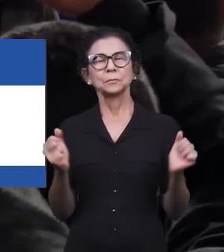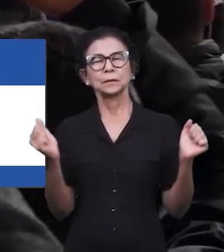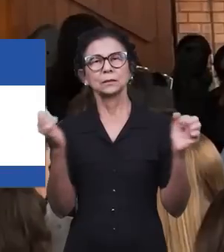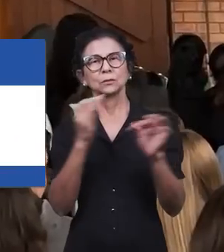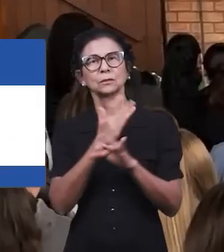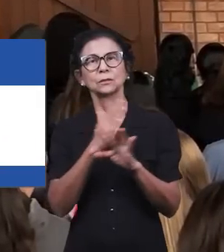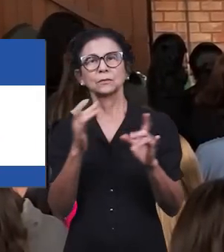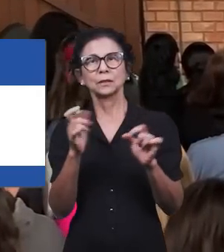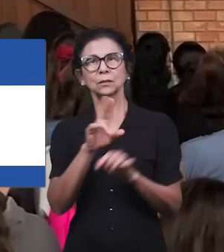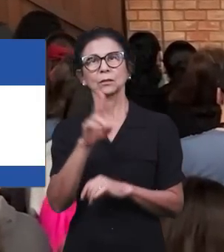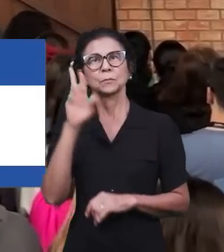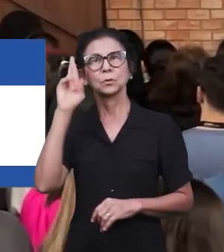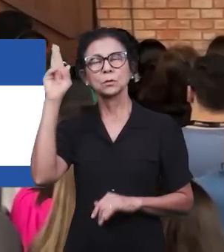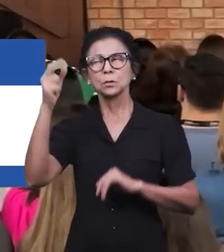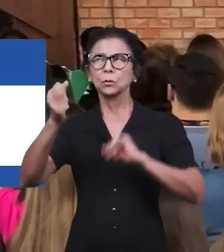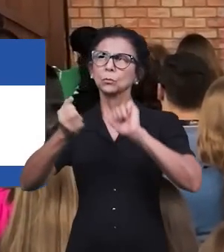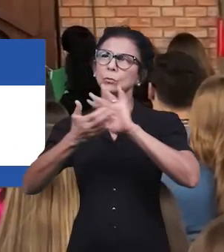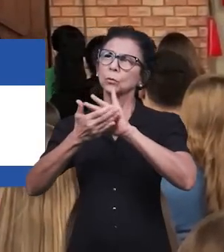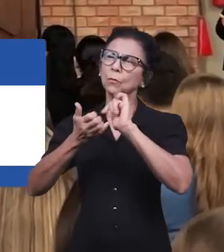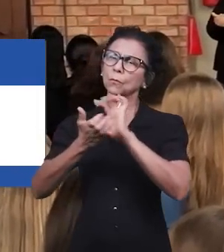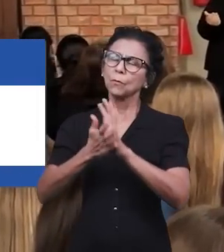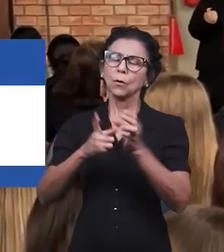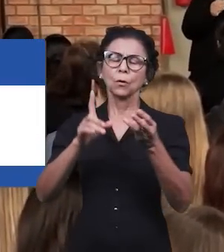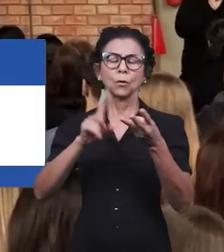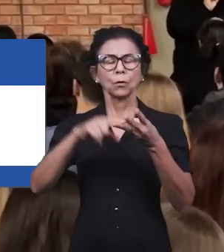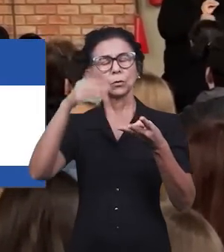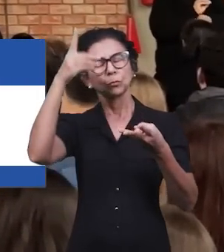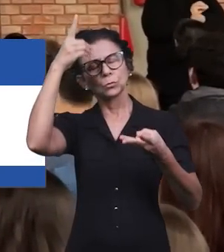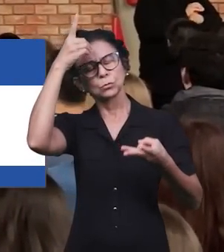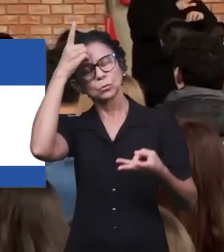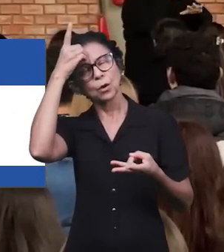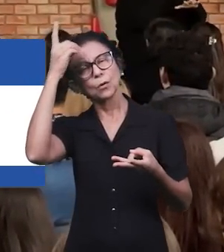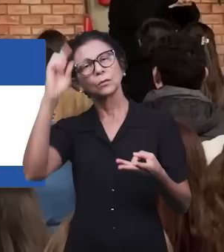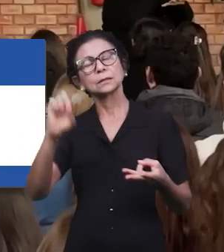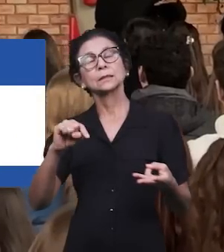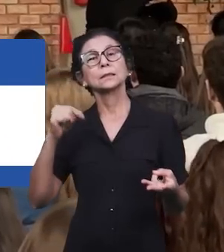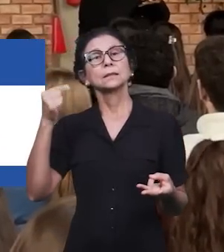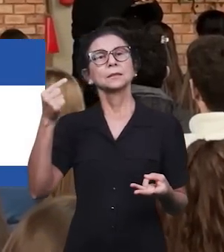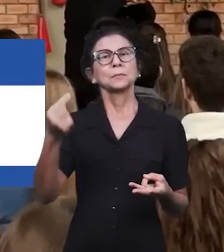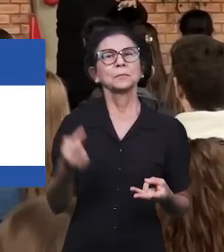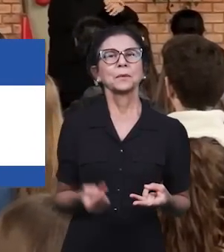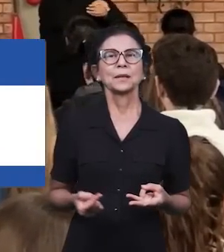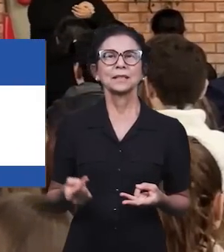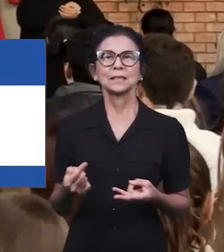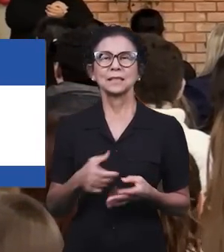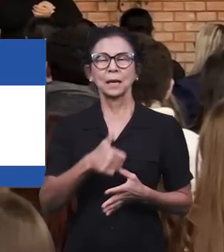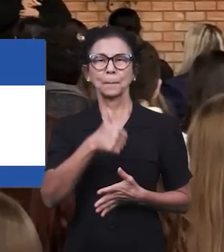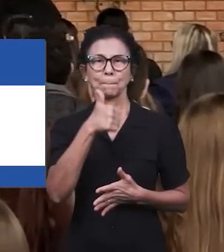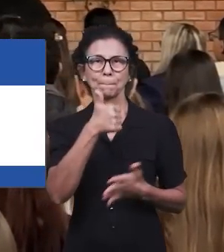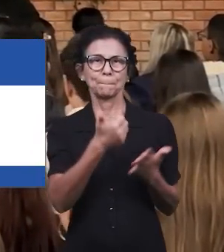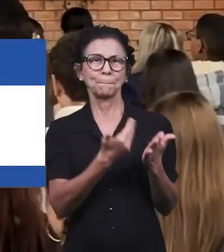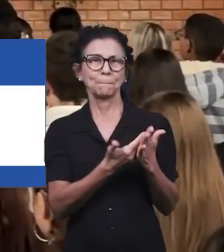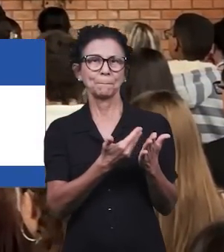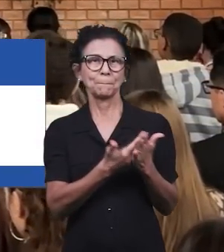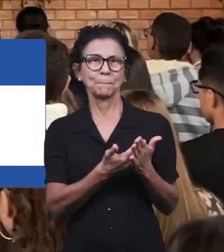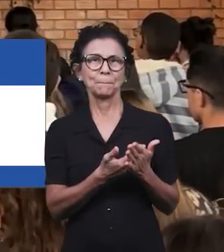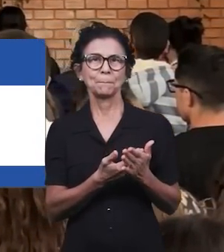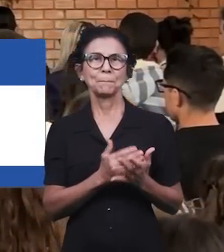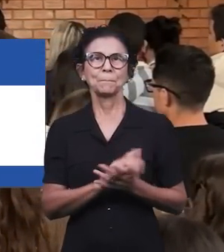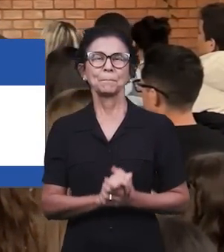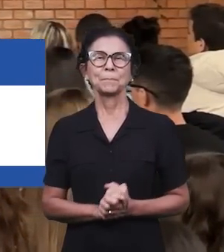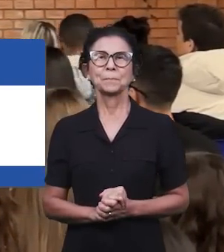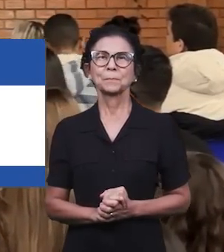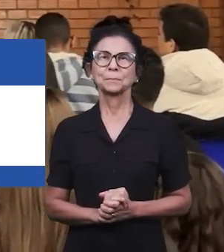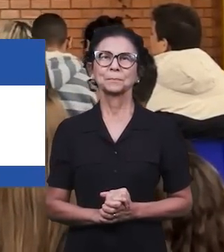glorificação, louvor ao Senhor, dons espirituais. Após esse período, a primeira aula trazida pelo pastor aqui que